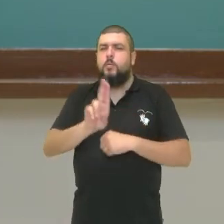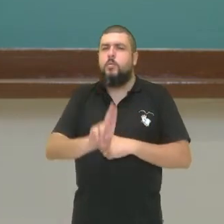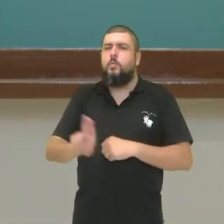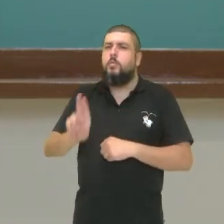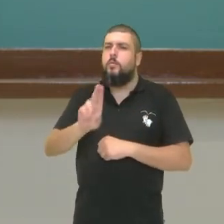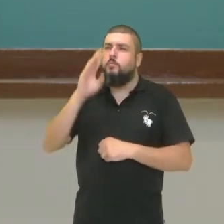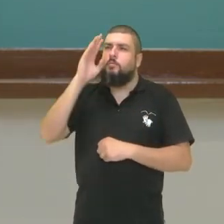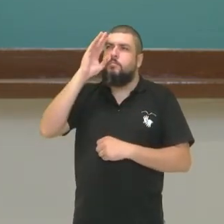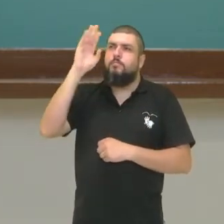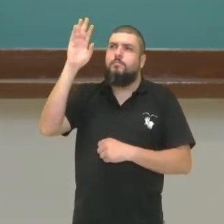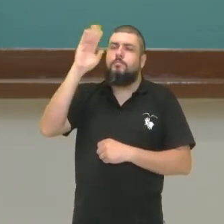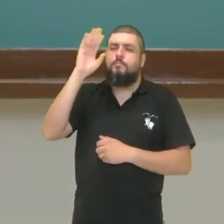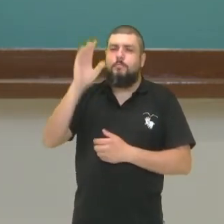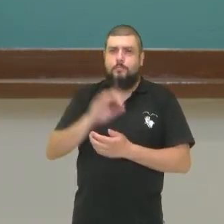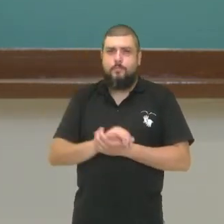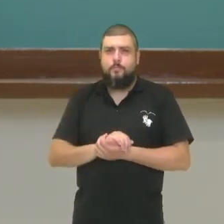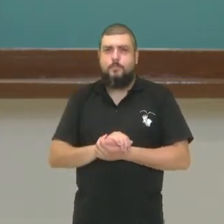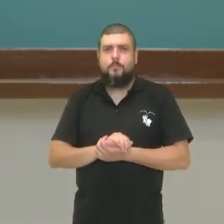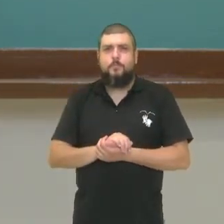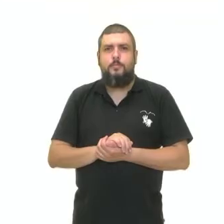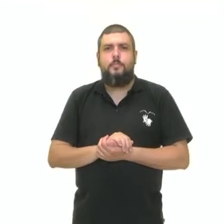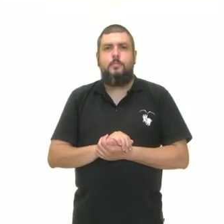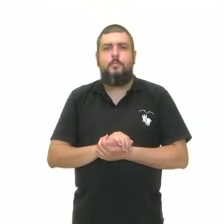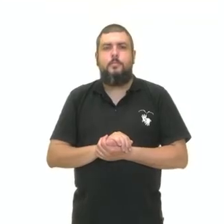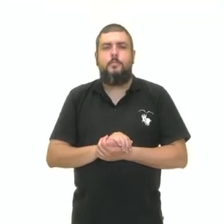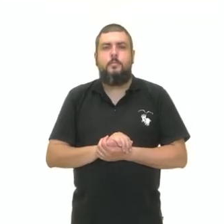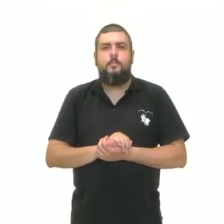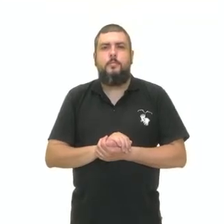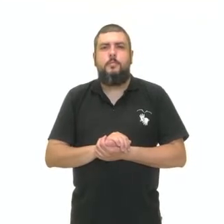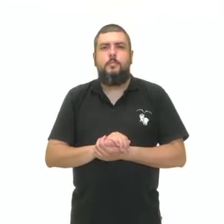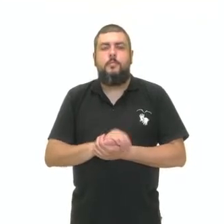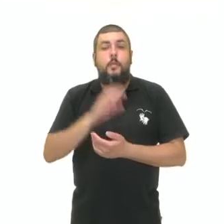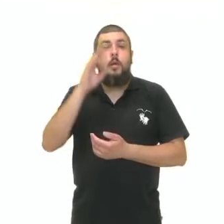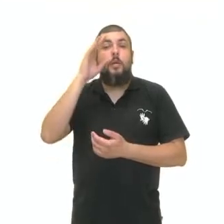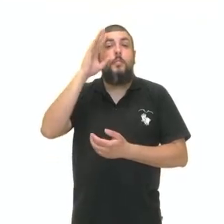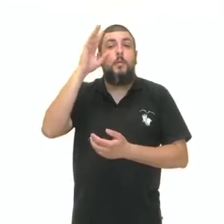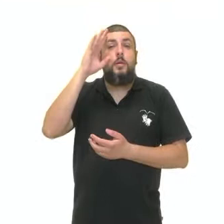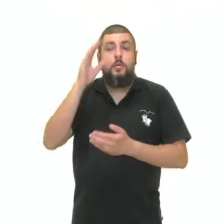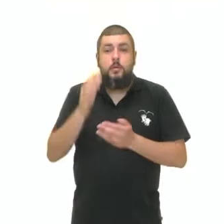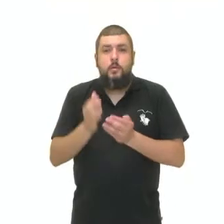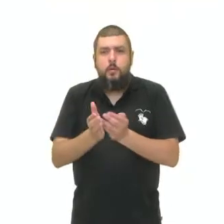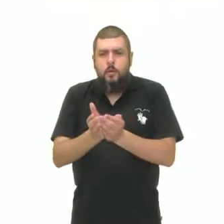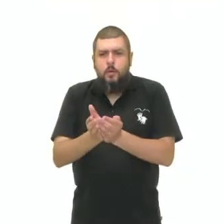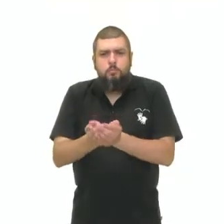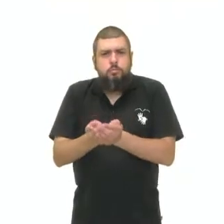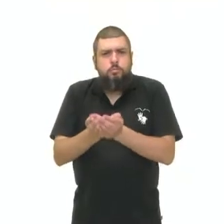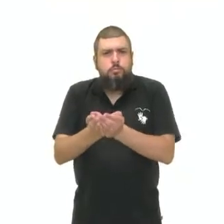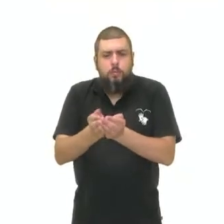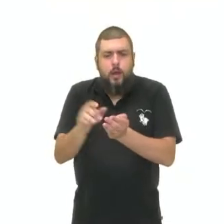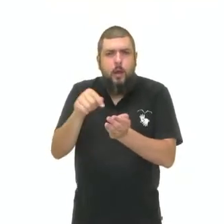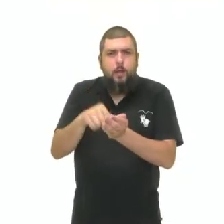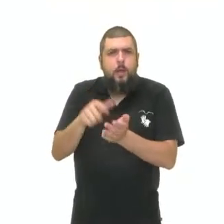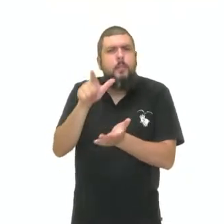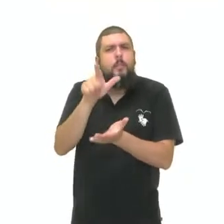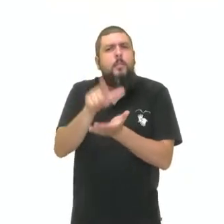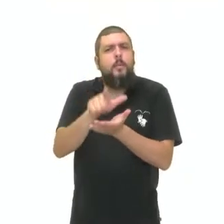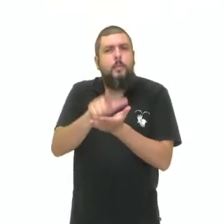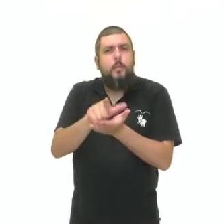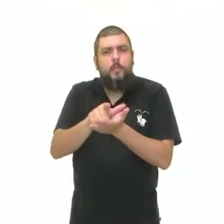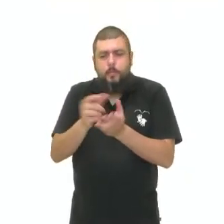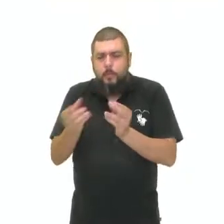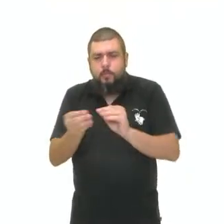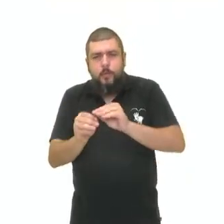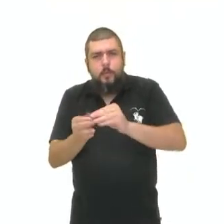neste momento. Então, vamos lá. Imagine um barco de papel em meio a uma tempestade. Vamos lá, coloca